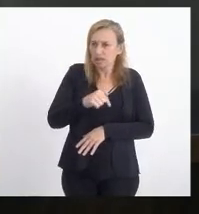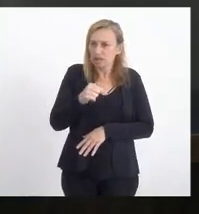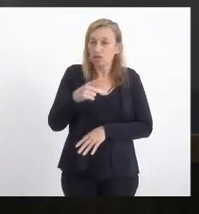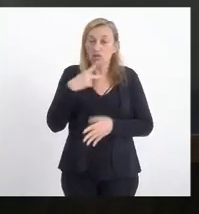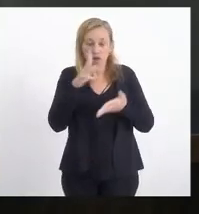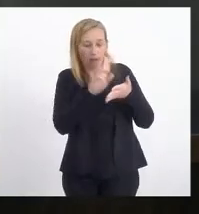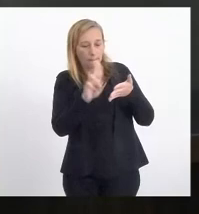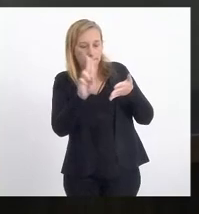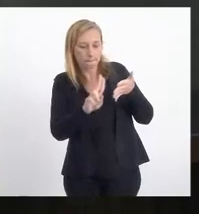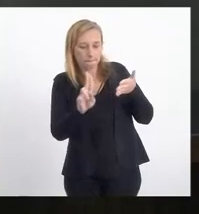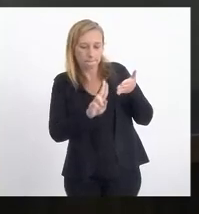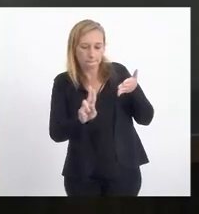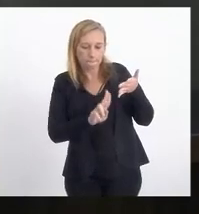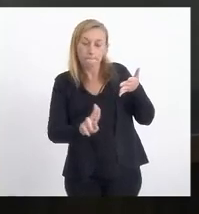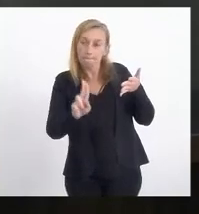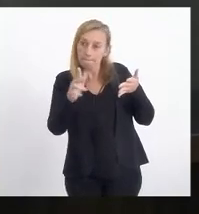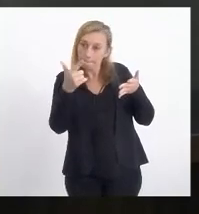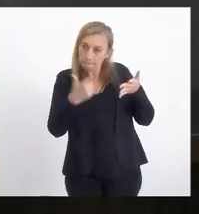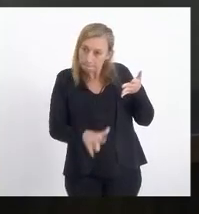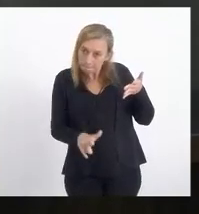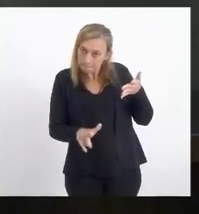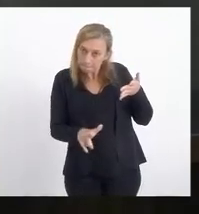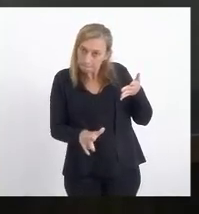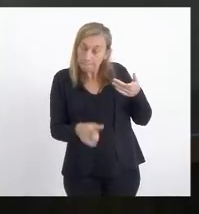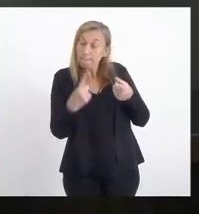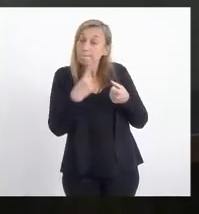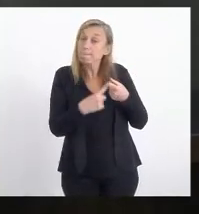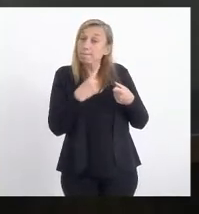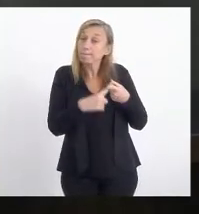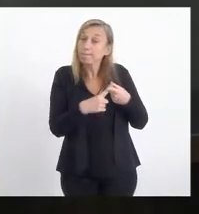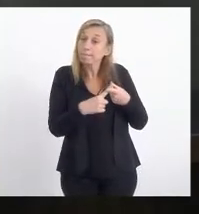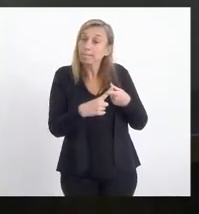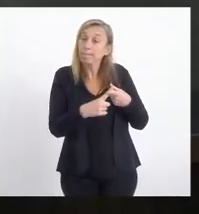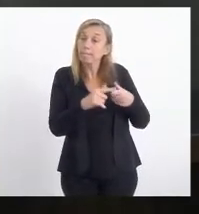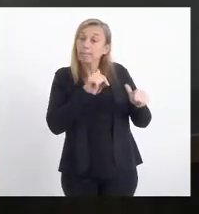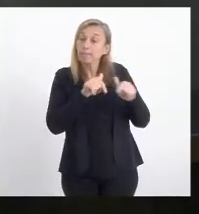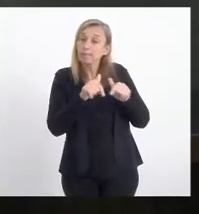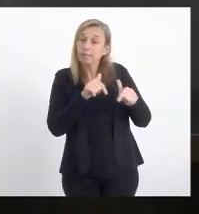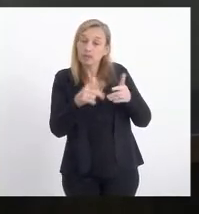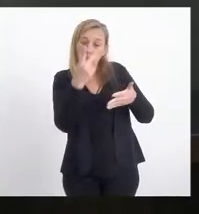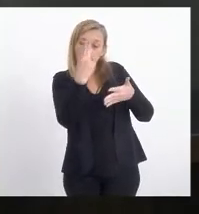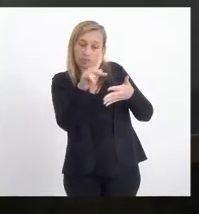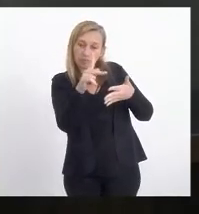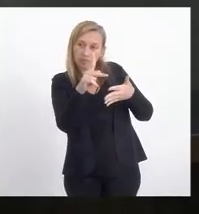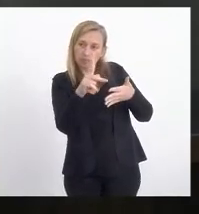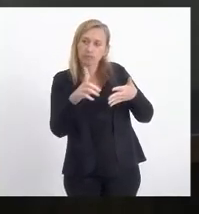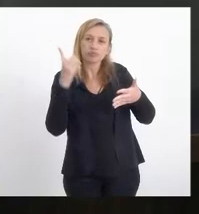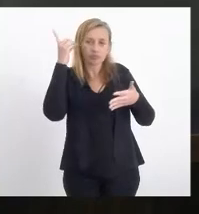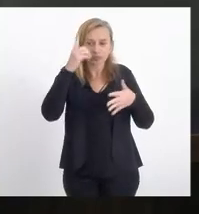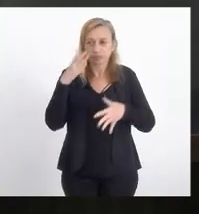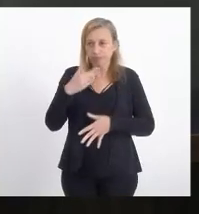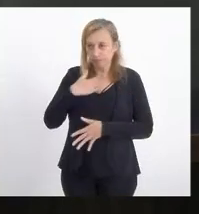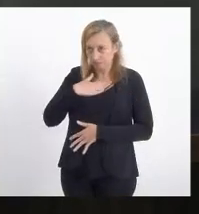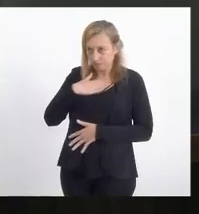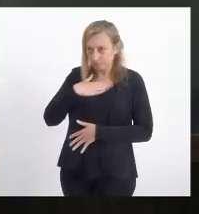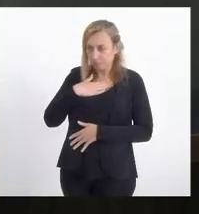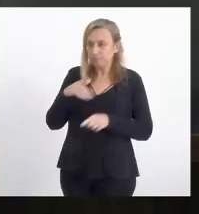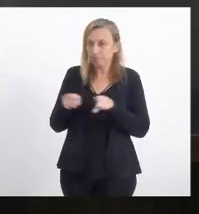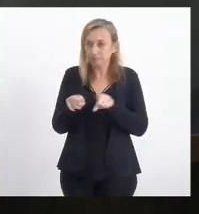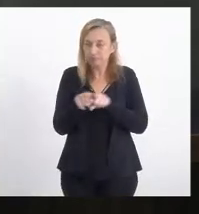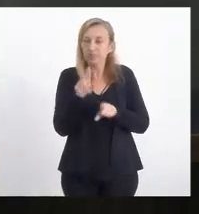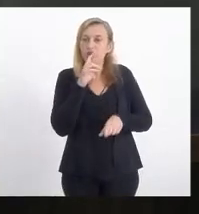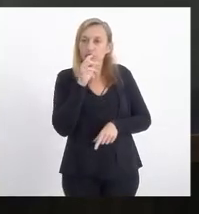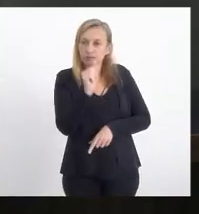denominá-los outra vez é porque o mandato desses deputados inclusive o meu o Rodrigo